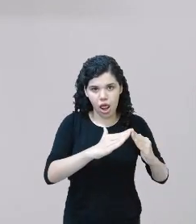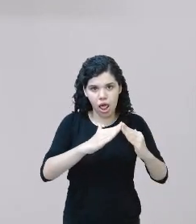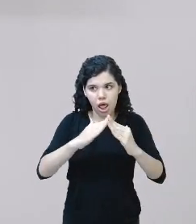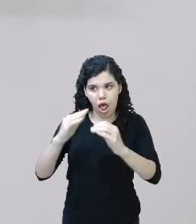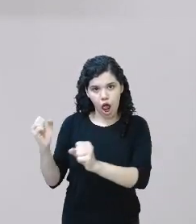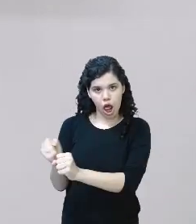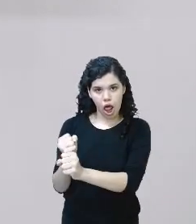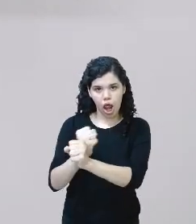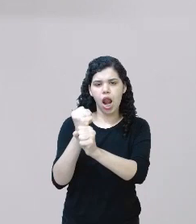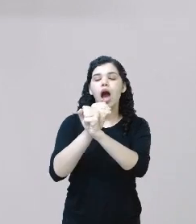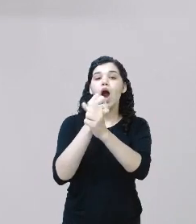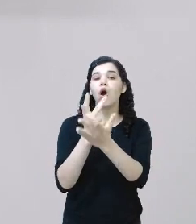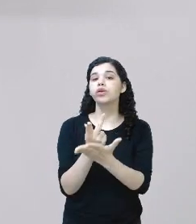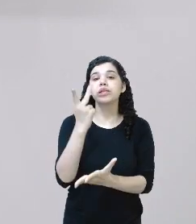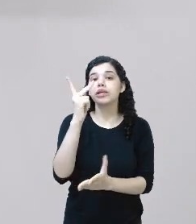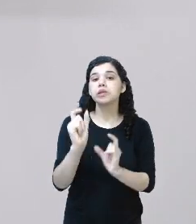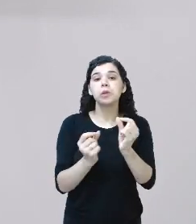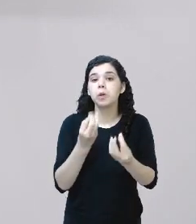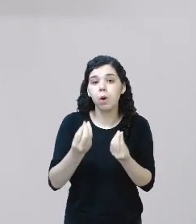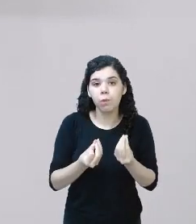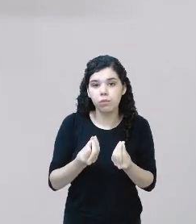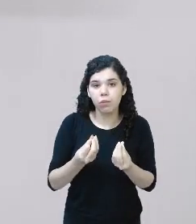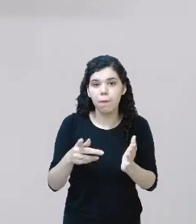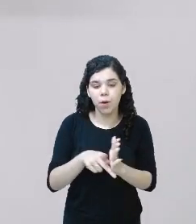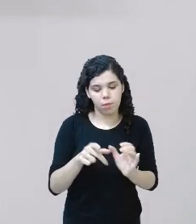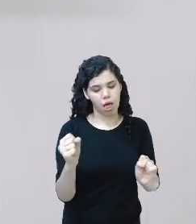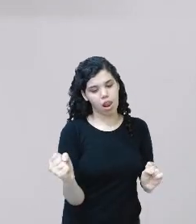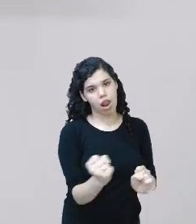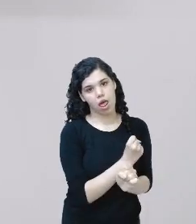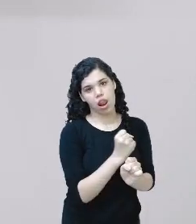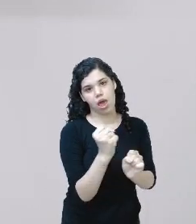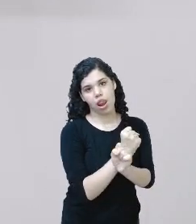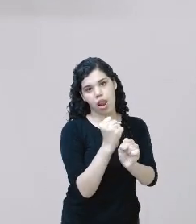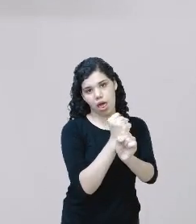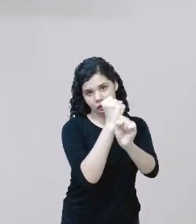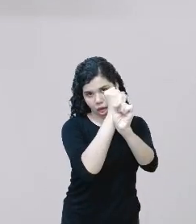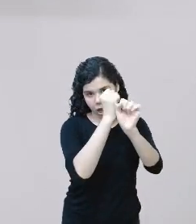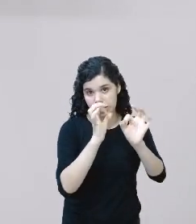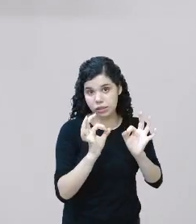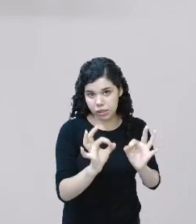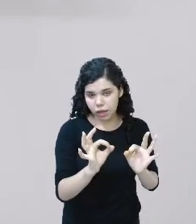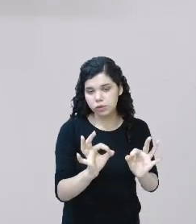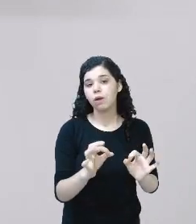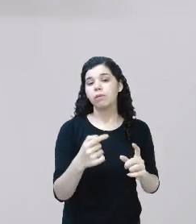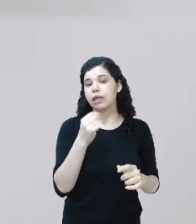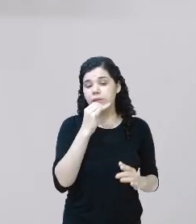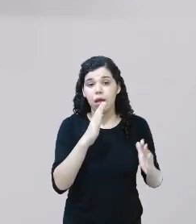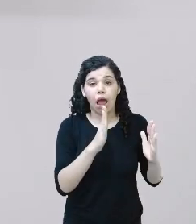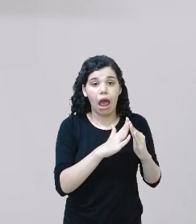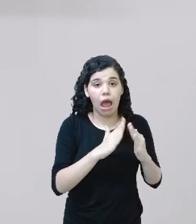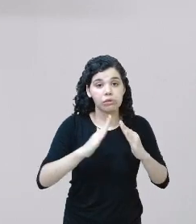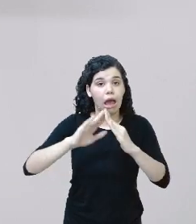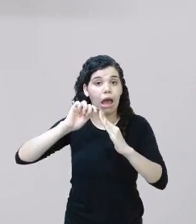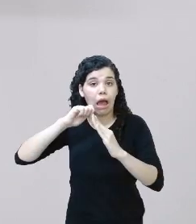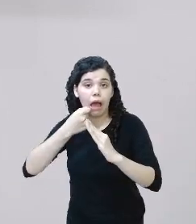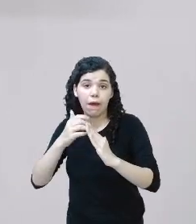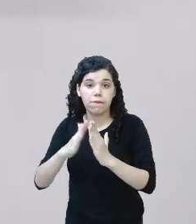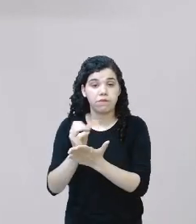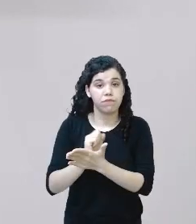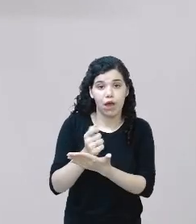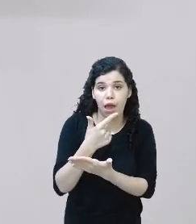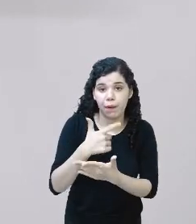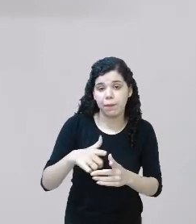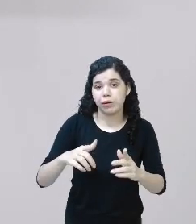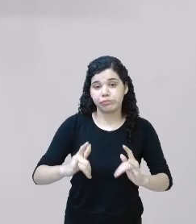urbanização, ele acontece a partir de quê? Das construções dos empreendimentos, das casas, das padarias, das